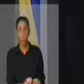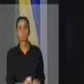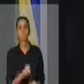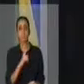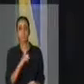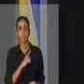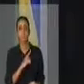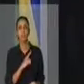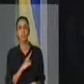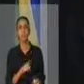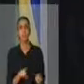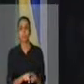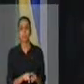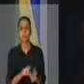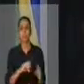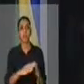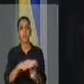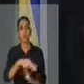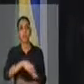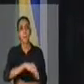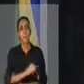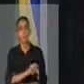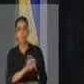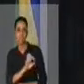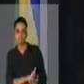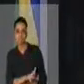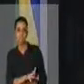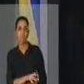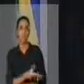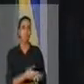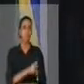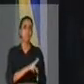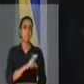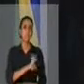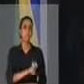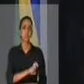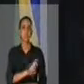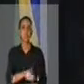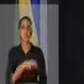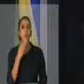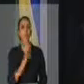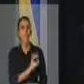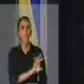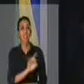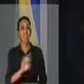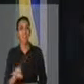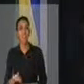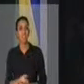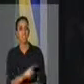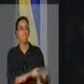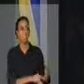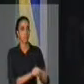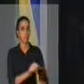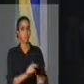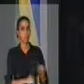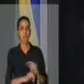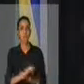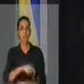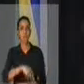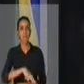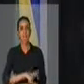Casa Mata e também do equipamento, em torno de 5 milhões de reais por equipamento instalado. Então, nós